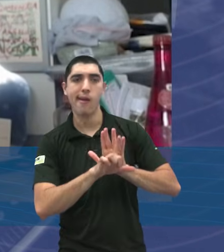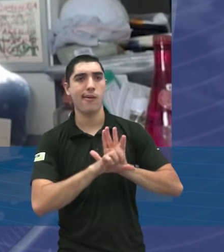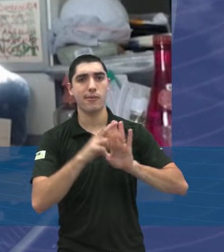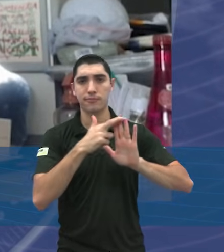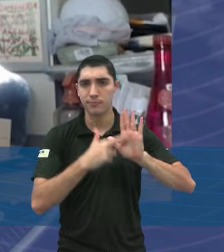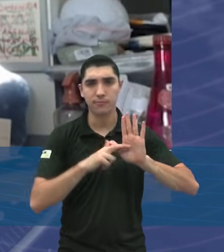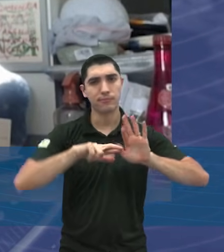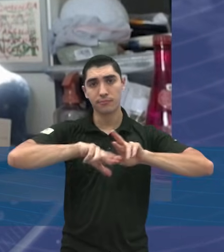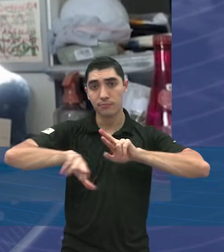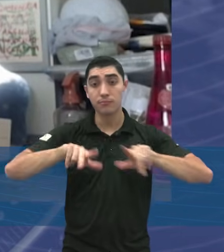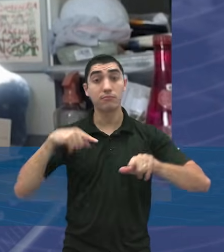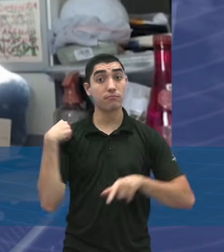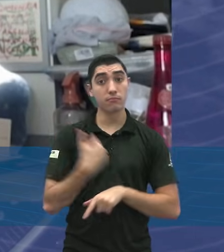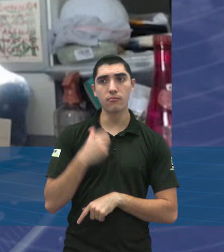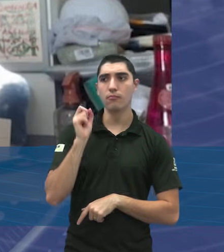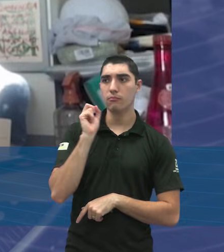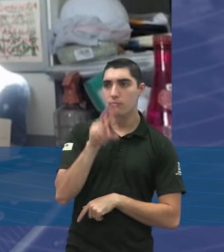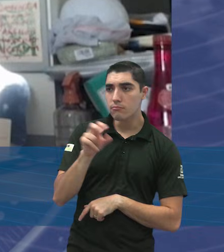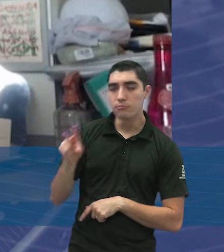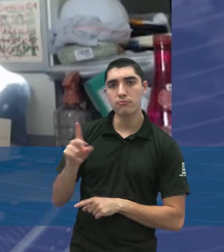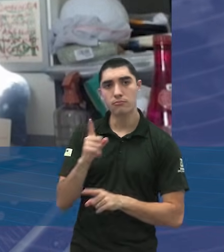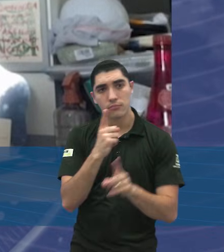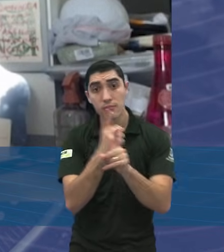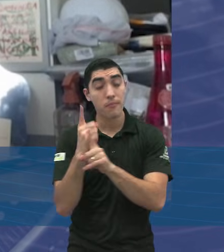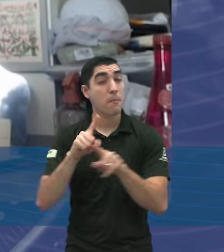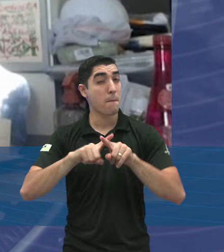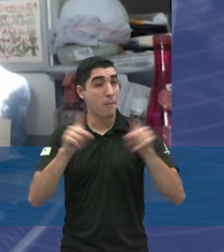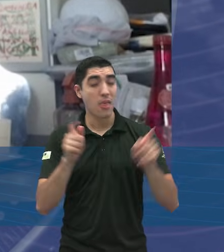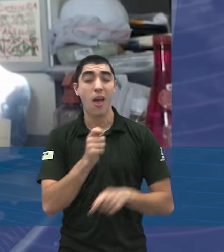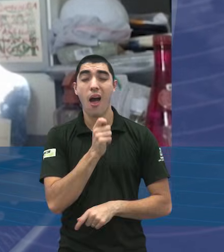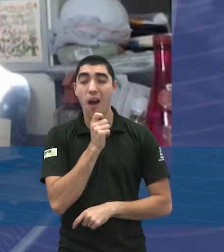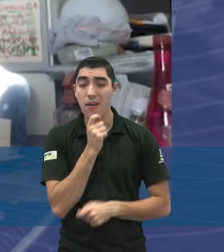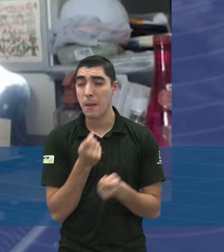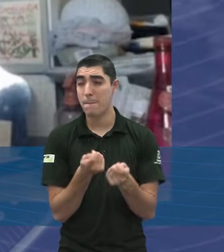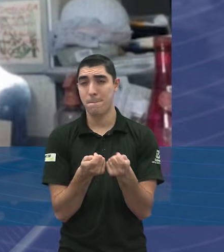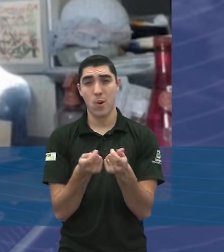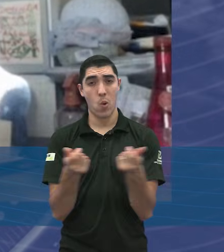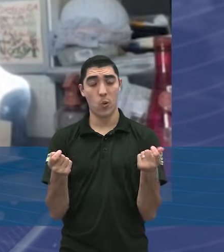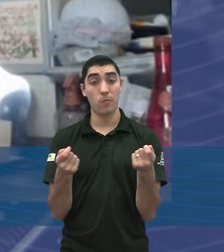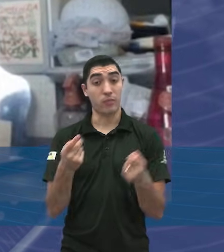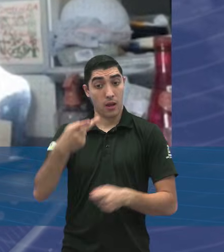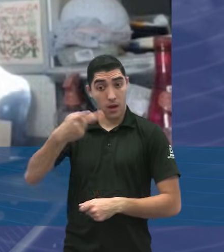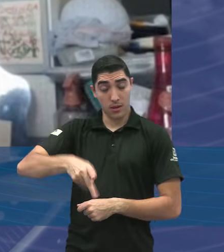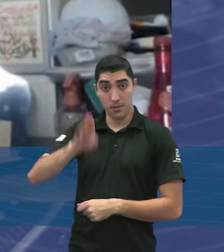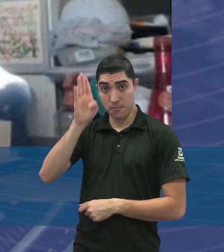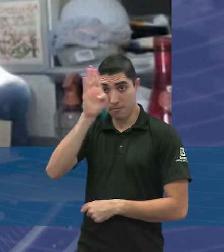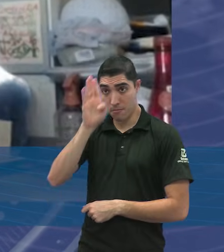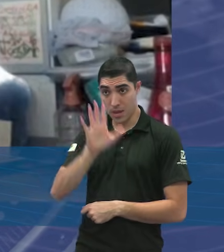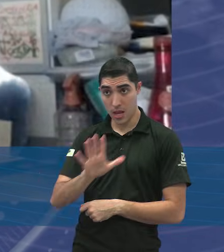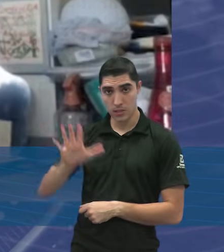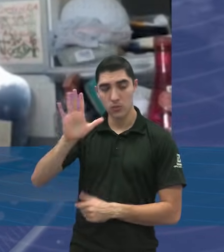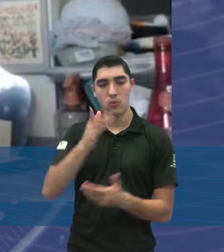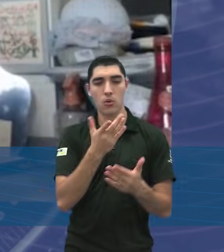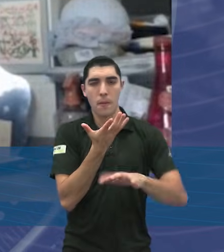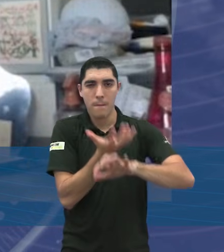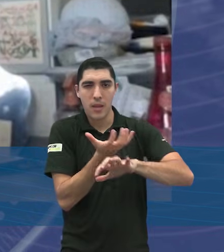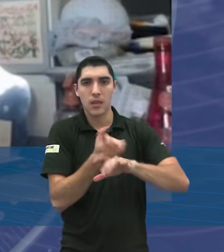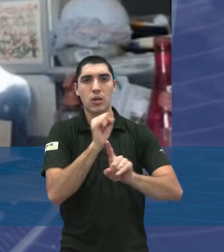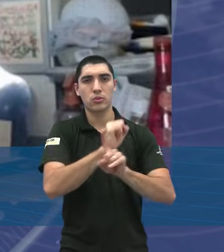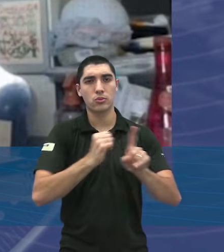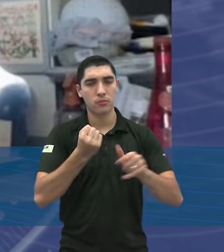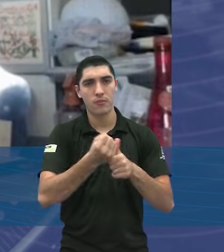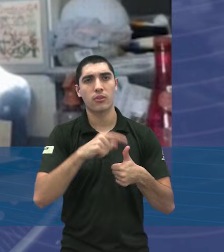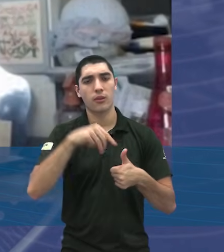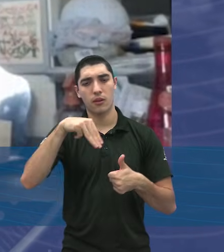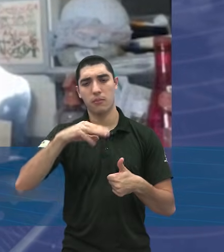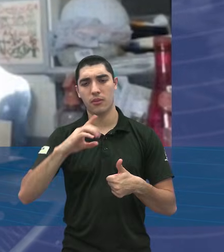profissão, para que a gente veja mais isso, mas ainda é bem raso. E, no geral, no Brasil, as aulas de sociologia são